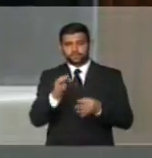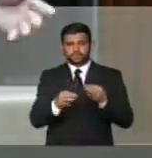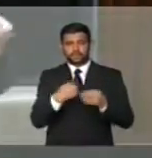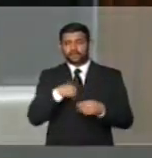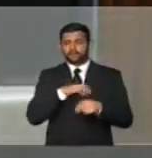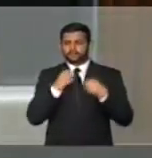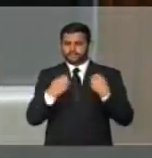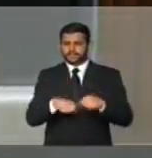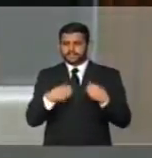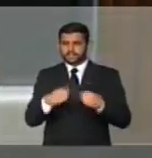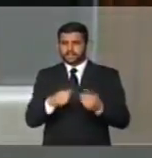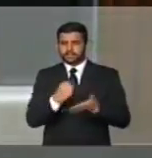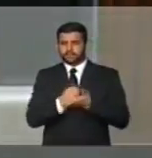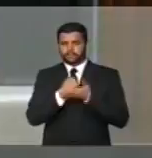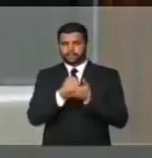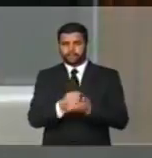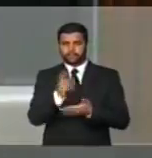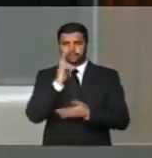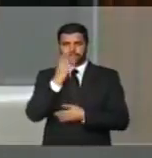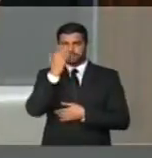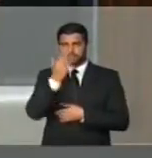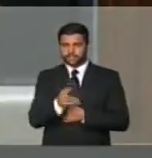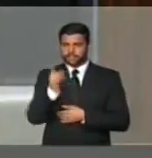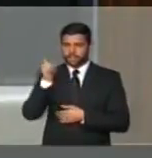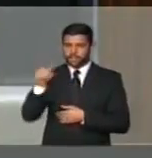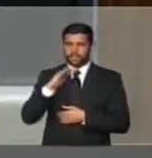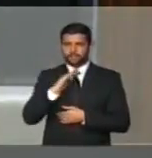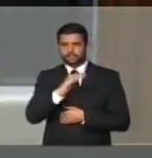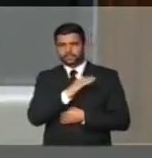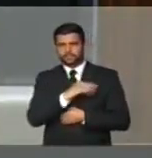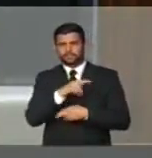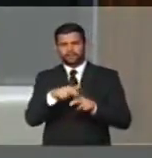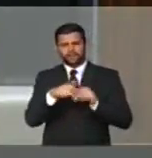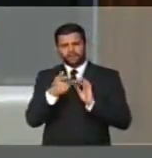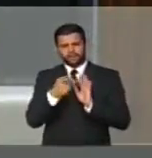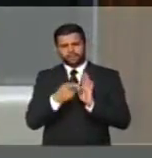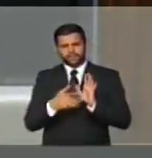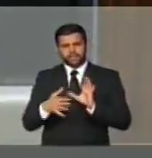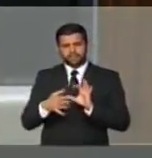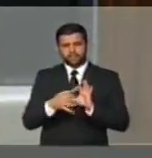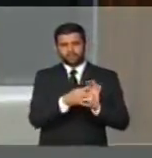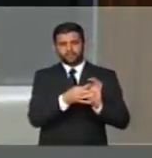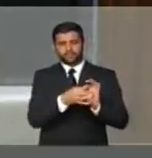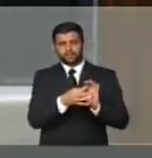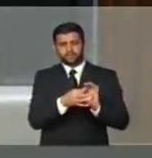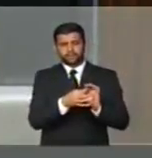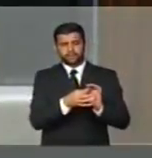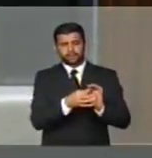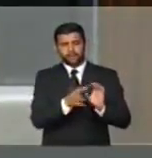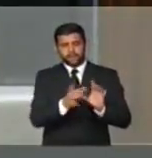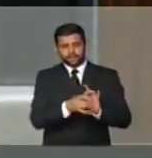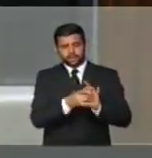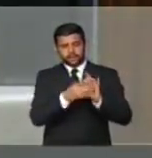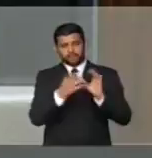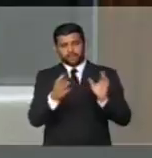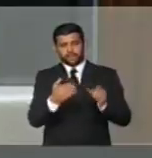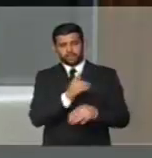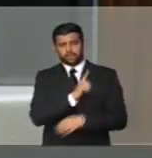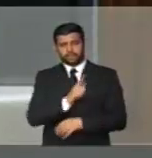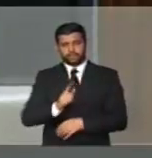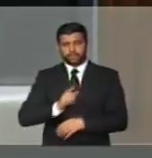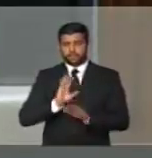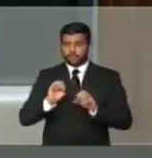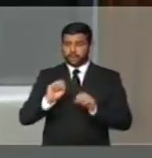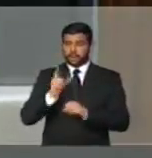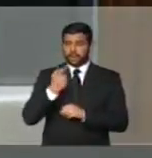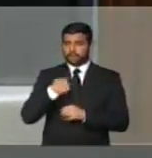vamos precisar do apoio de Vossa Excelência, e apenas é um projeto que interliga, que autoriza o governo,